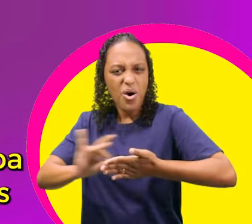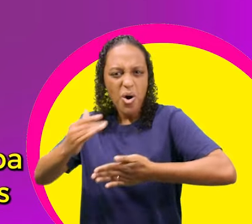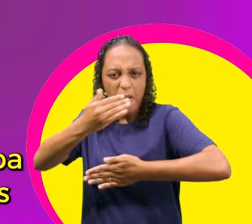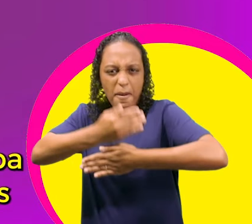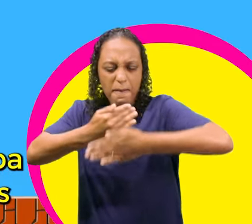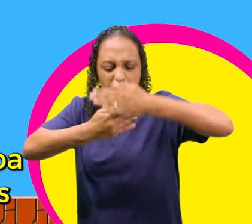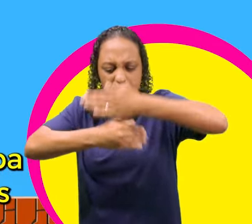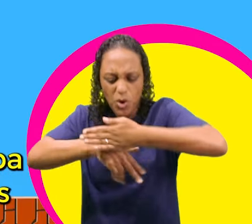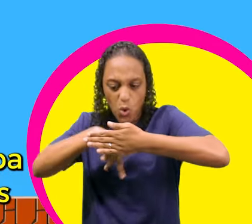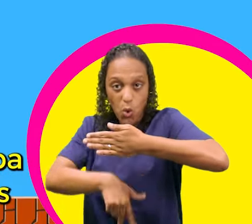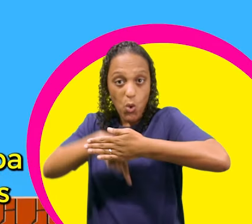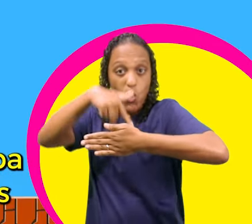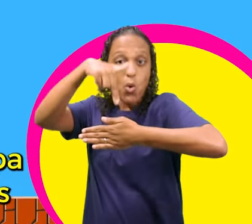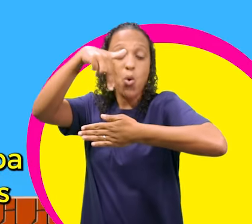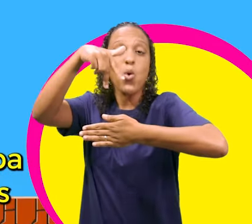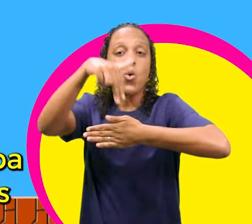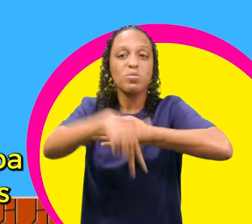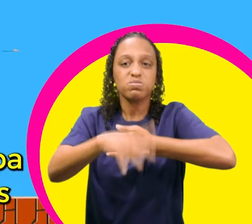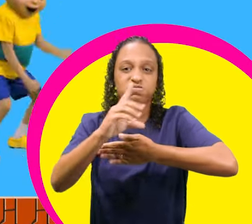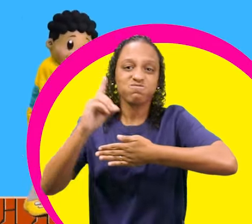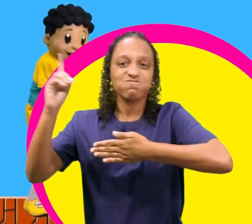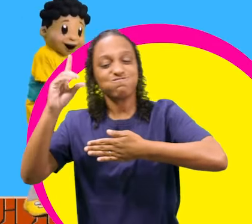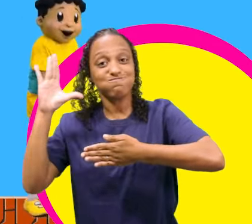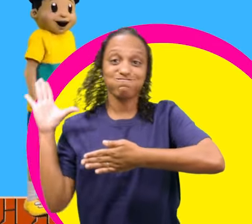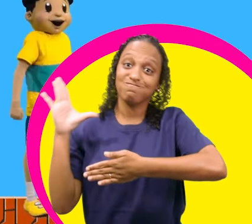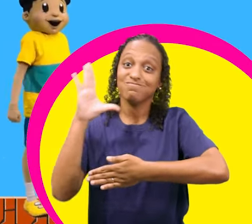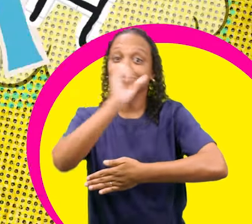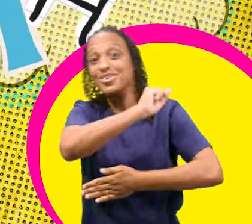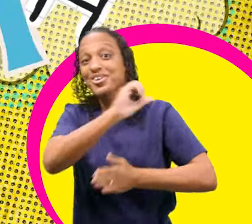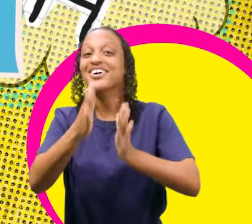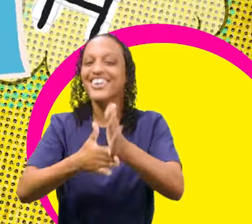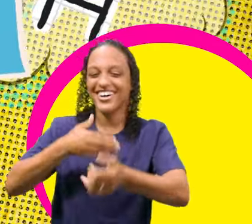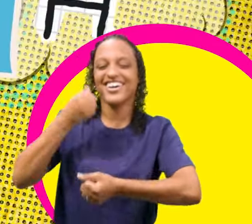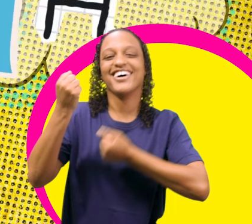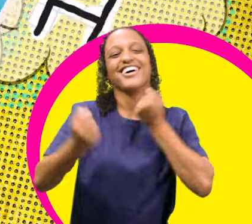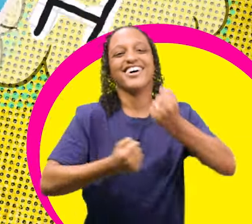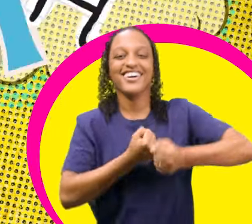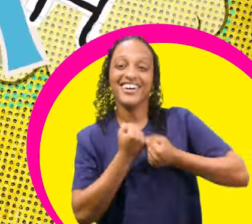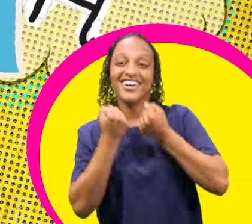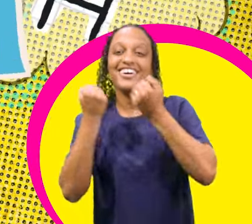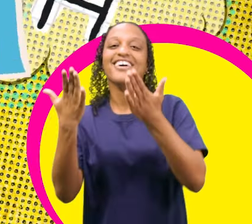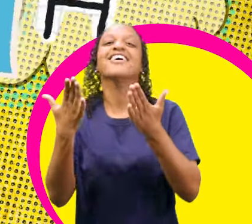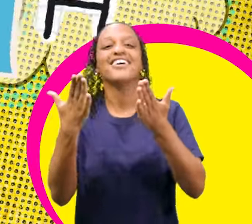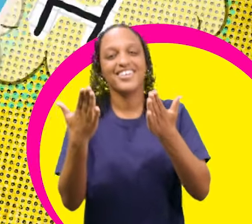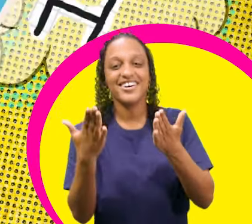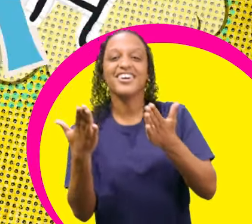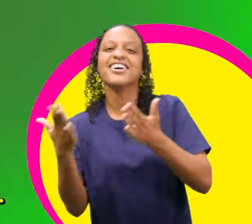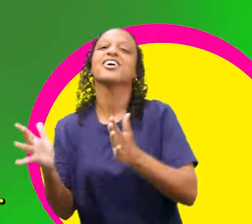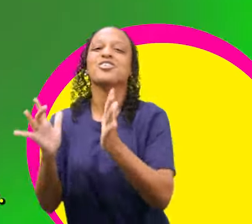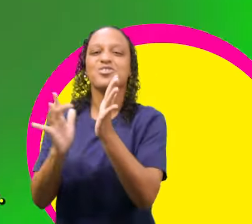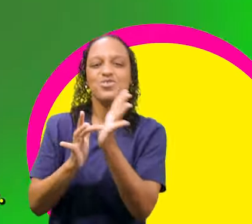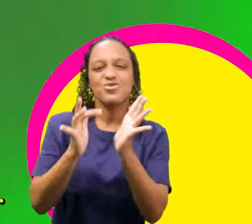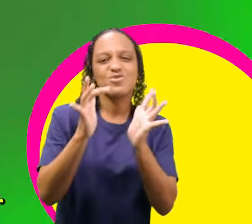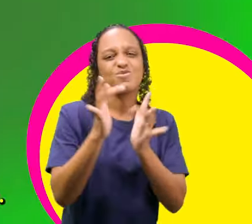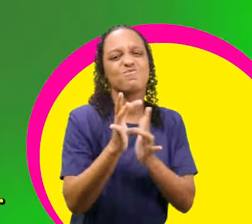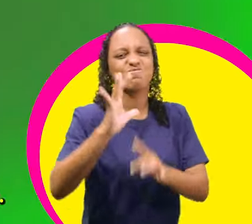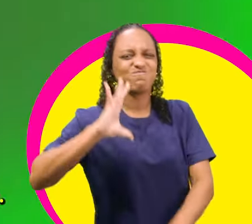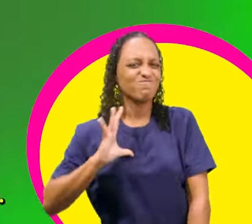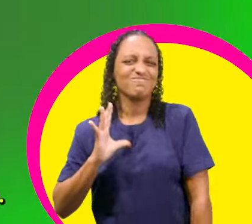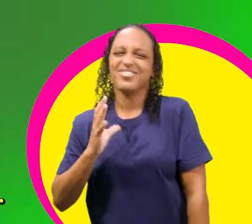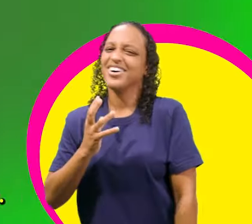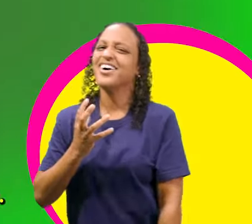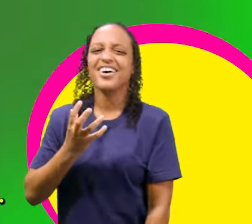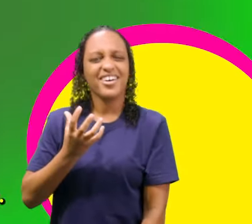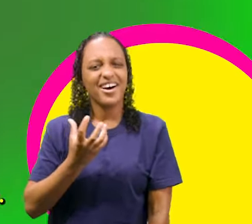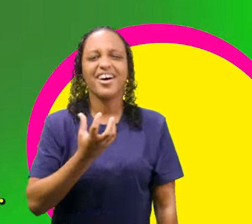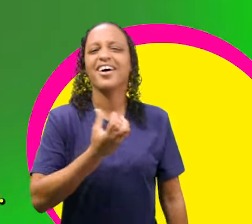uma tropa e saltar as muralhas, aleluia, aleluia. Cristo é a